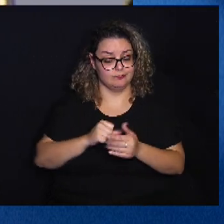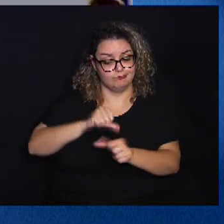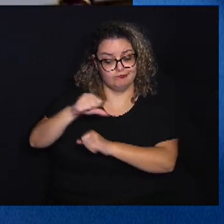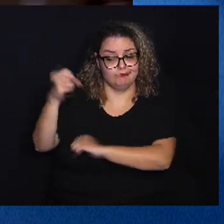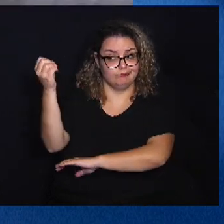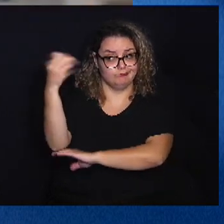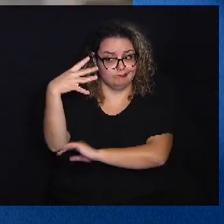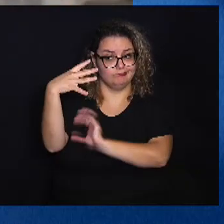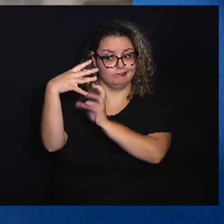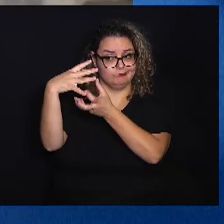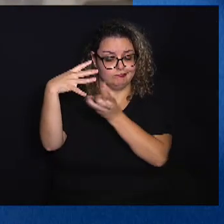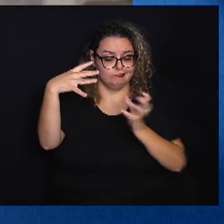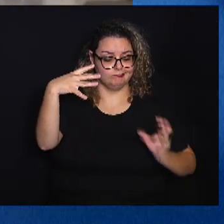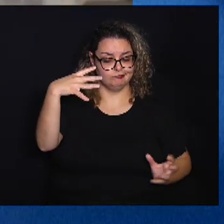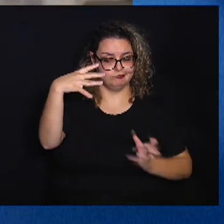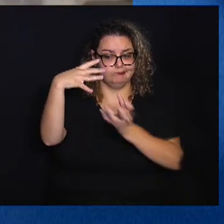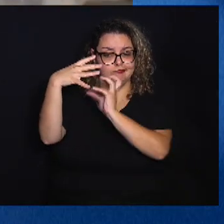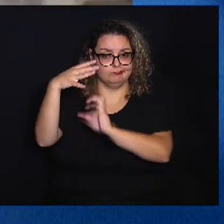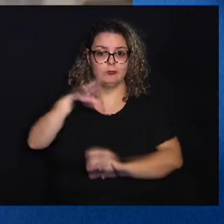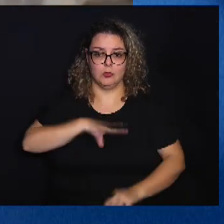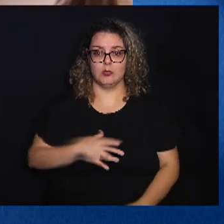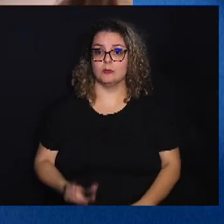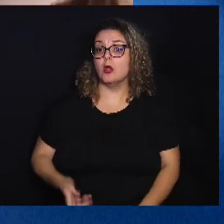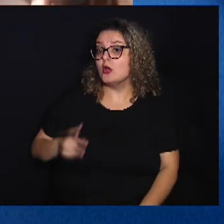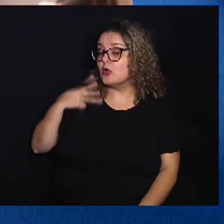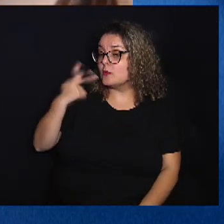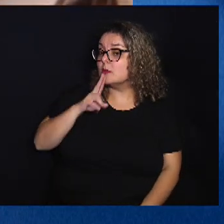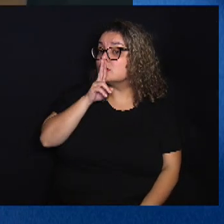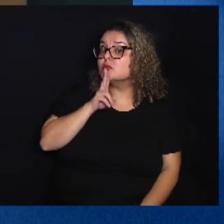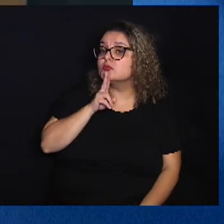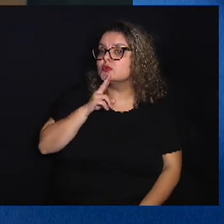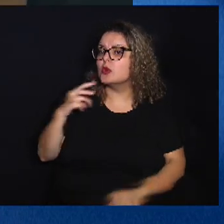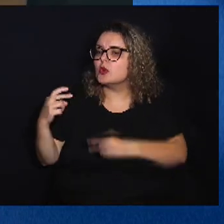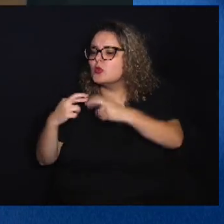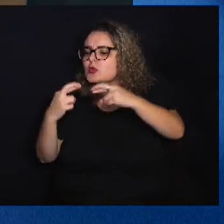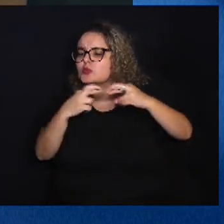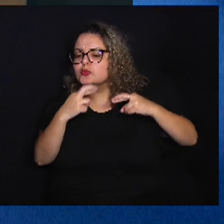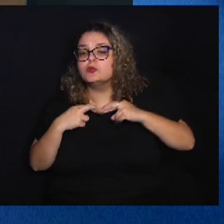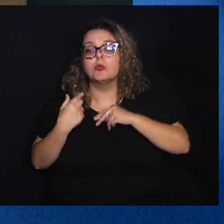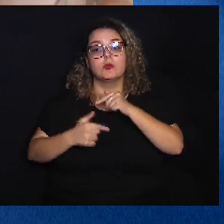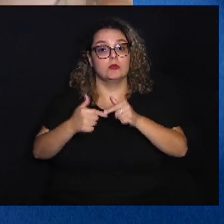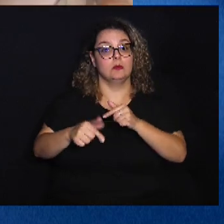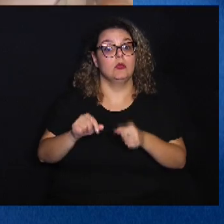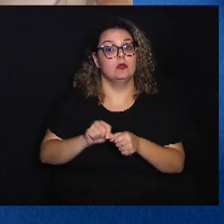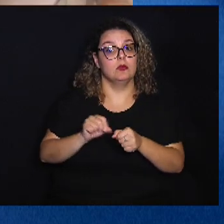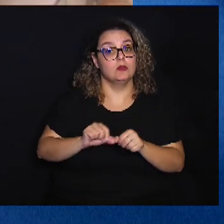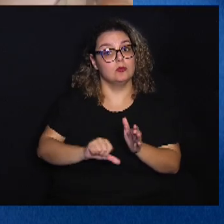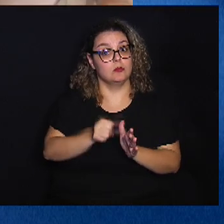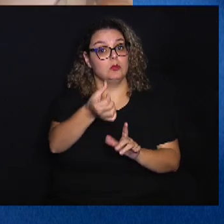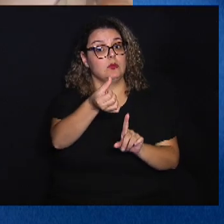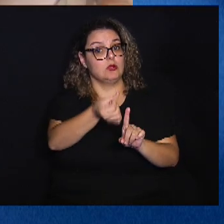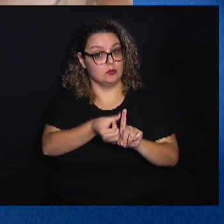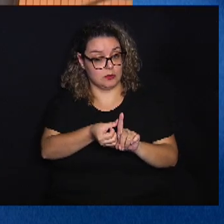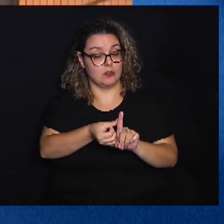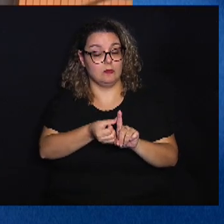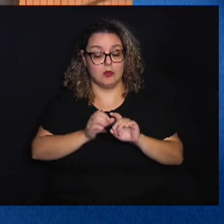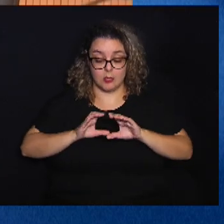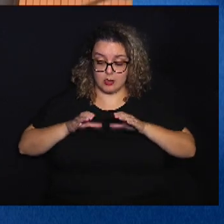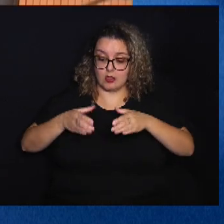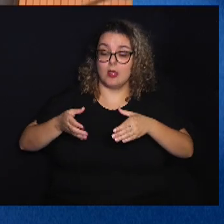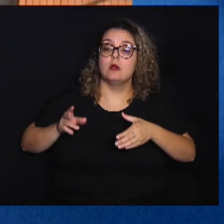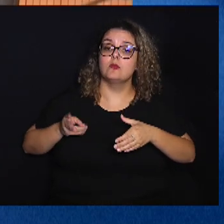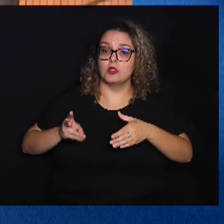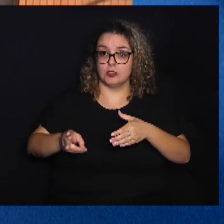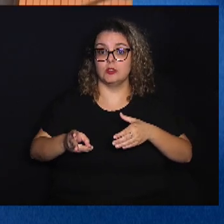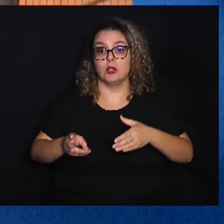no município. O vereador Nelson Osseri analisa o trabalho realizado no primeiro semestre pela Comissão Permanente